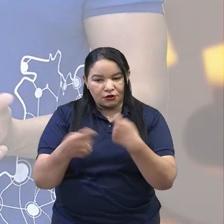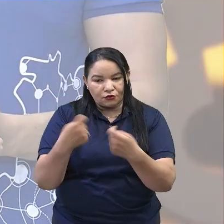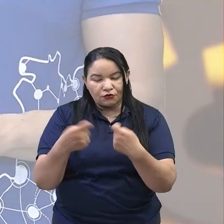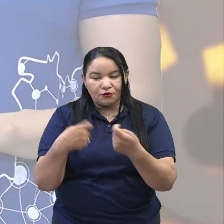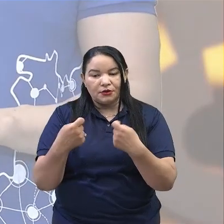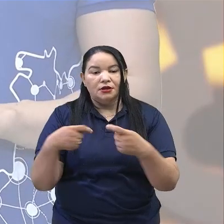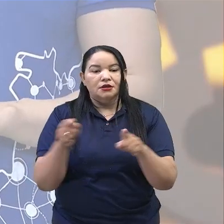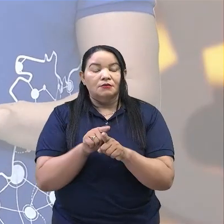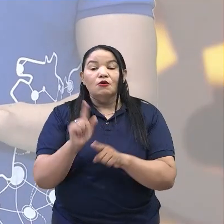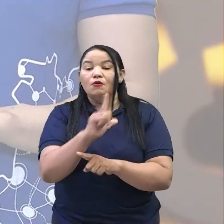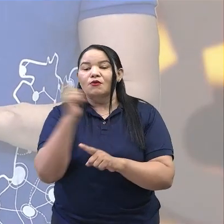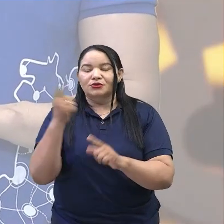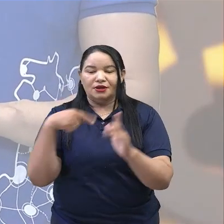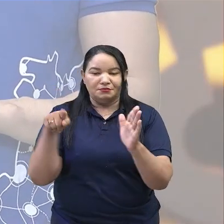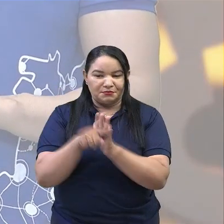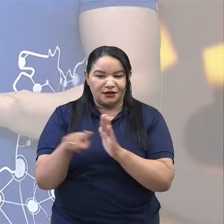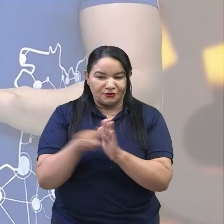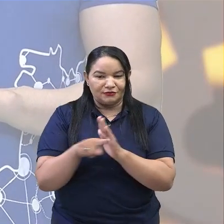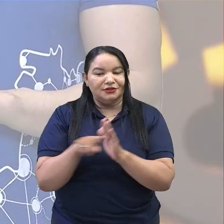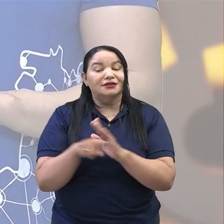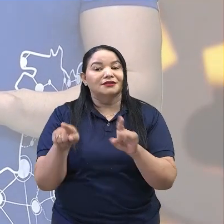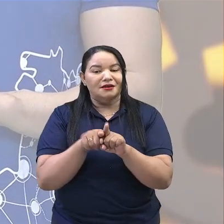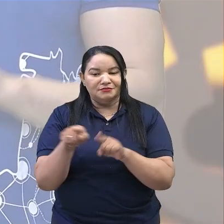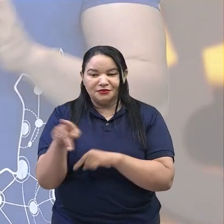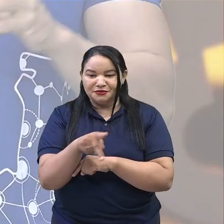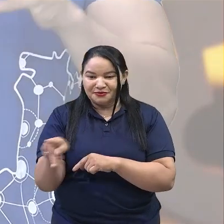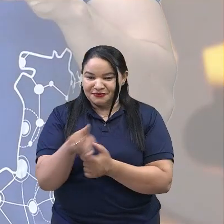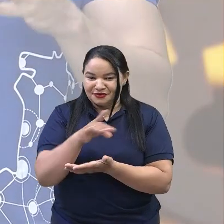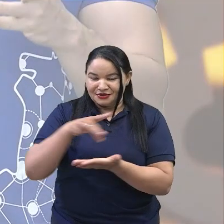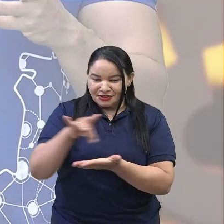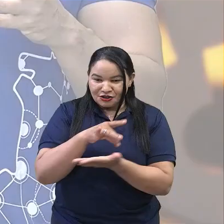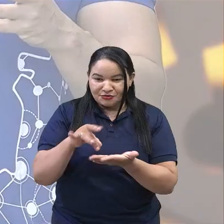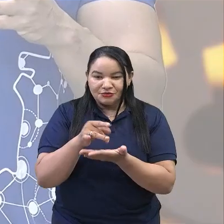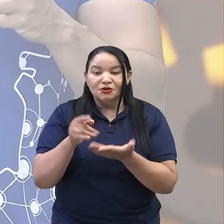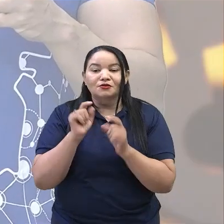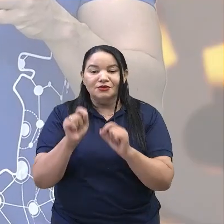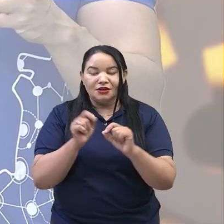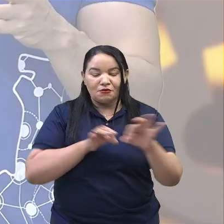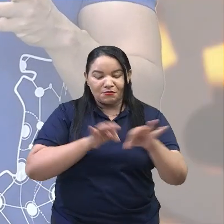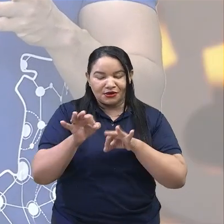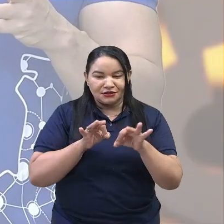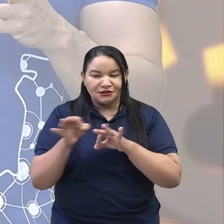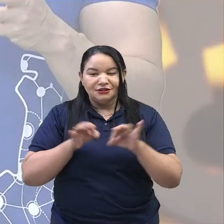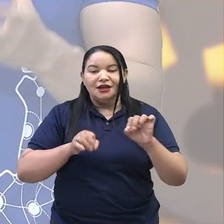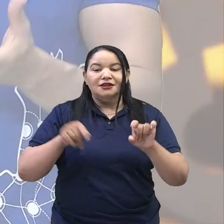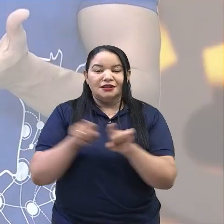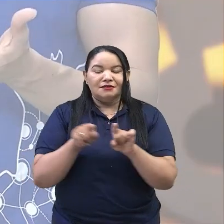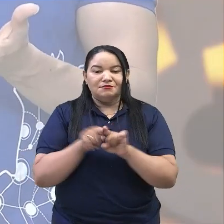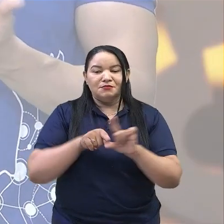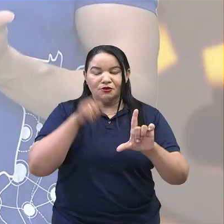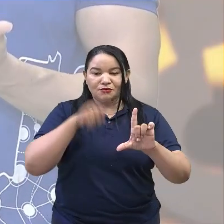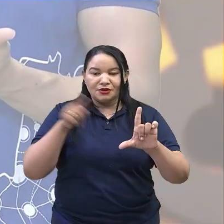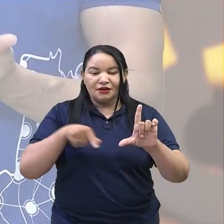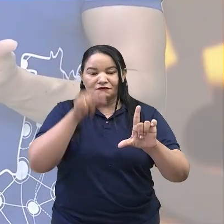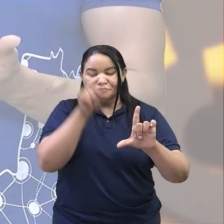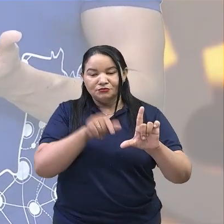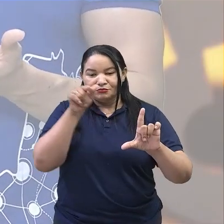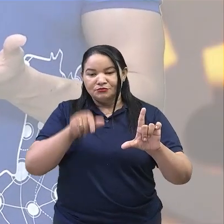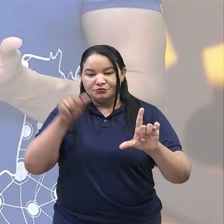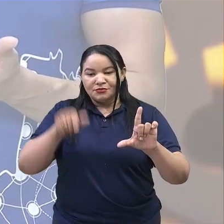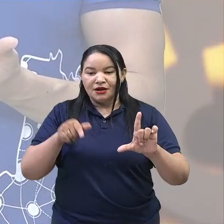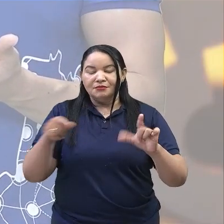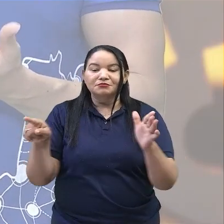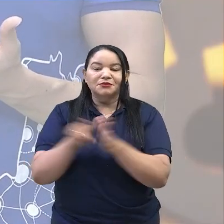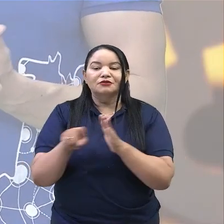outra pergunta para os professores do Centro de Mídias para a gente montar o nosso gráfico de barra ou coluna, e a pergunta foi: em